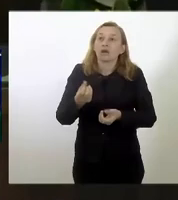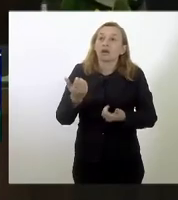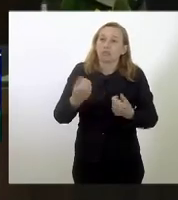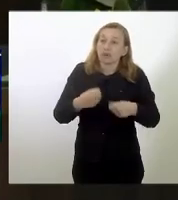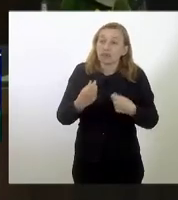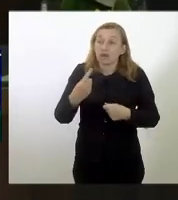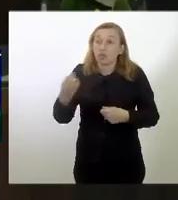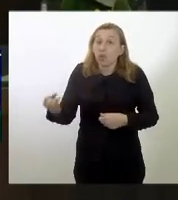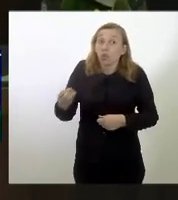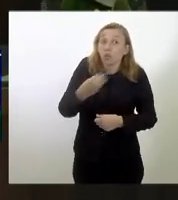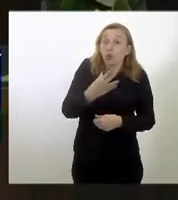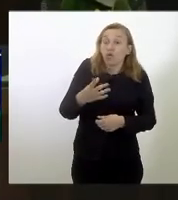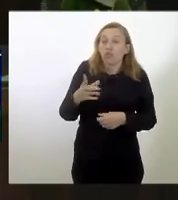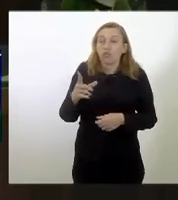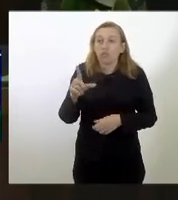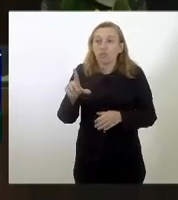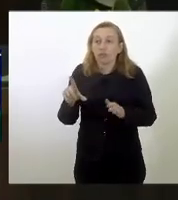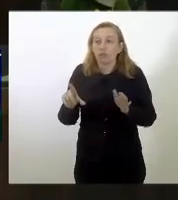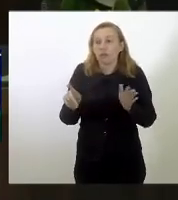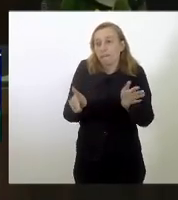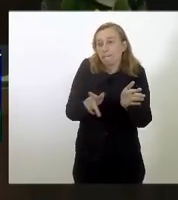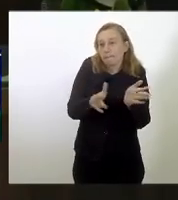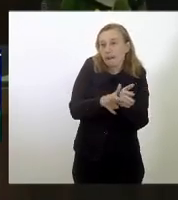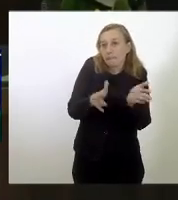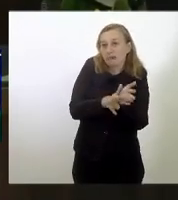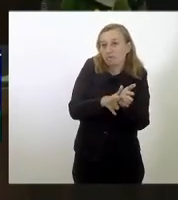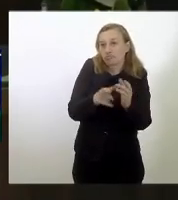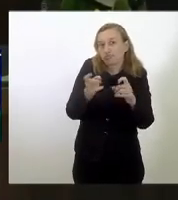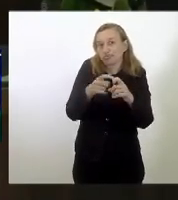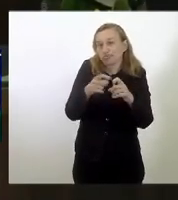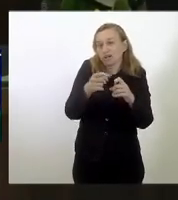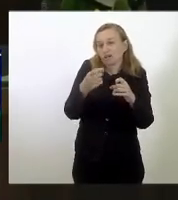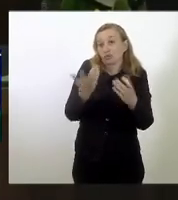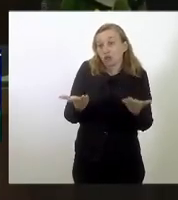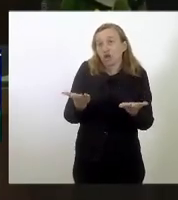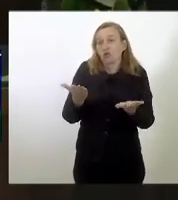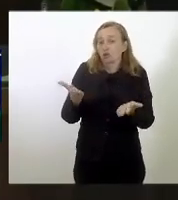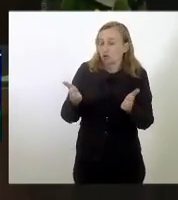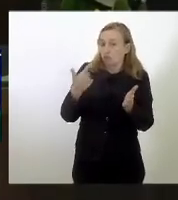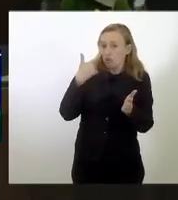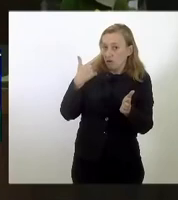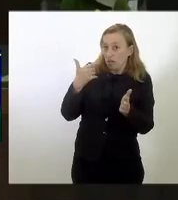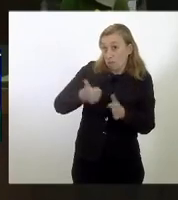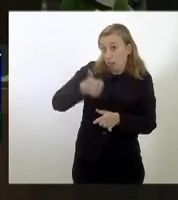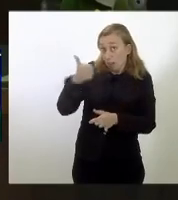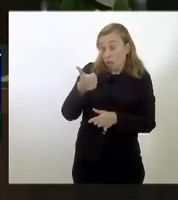que ter um novo laudo, sem problema. Mas... eu vou propor mais que isso.